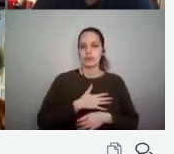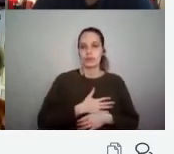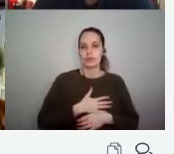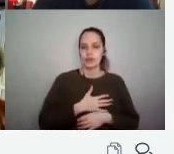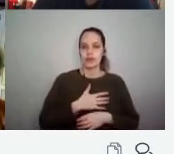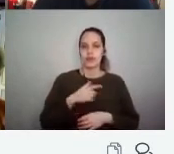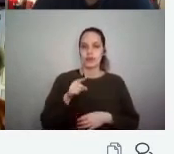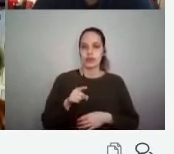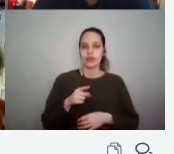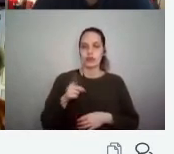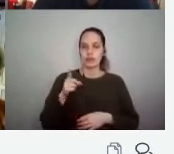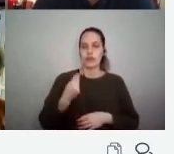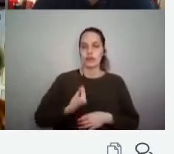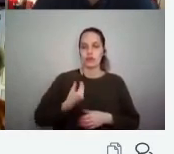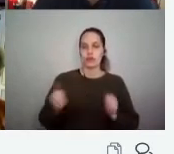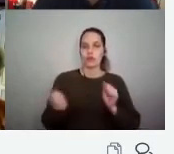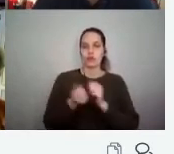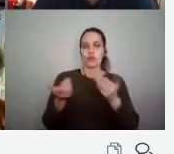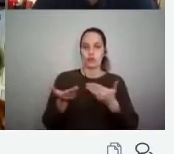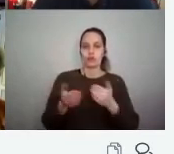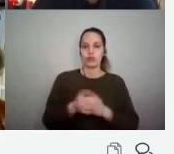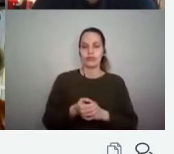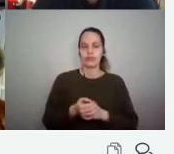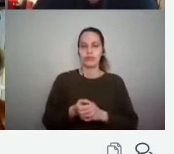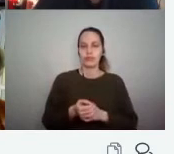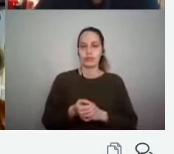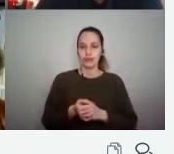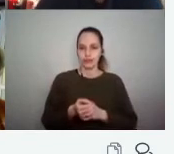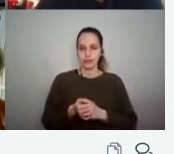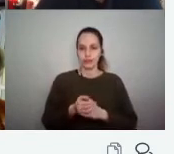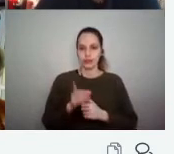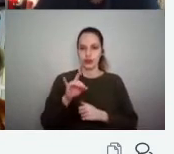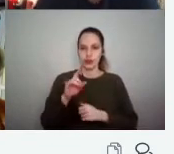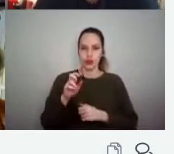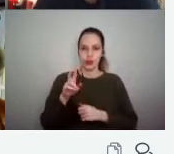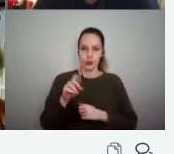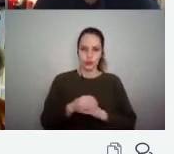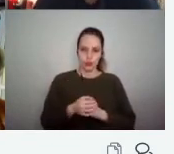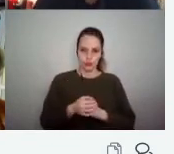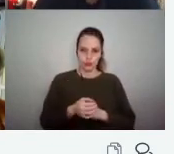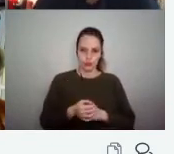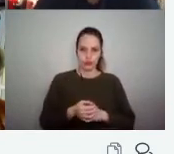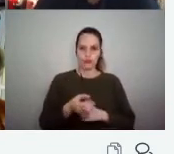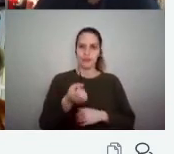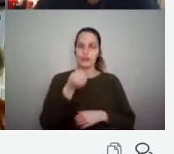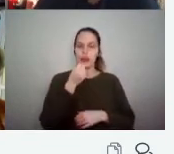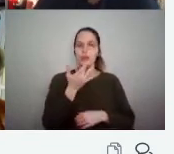Bom, então, boa tarde a todos e a todas e a todes.